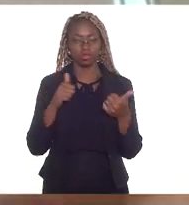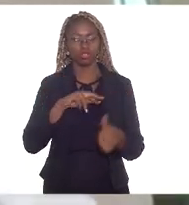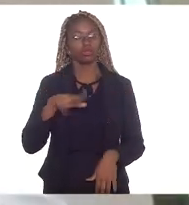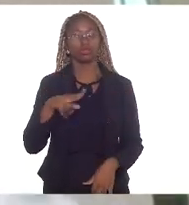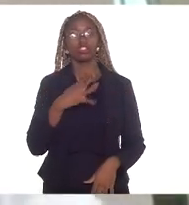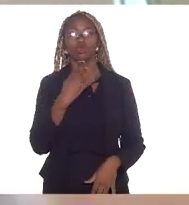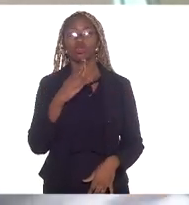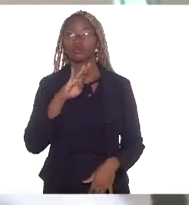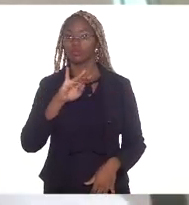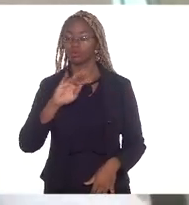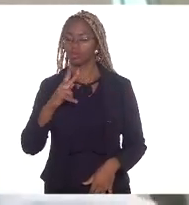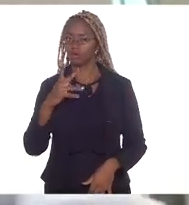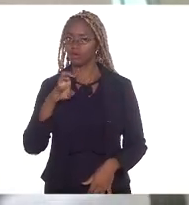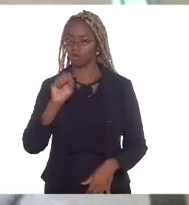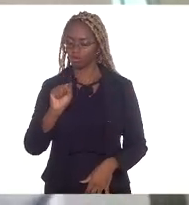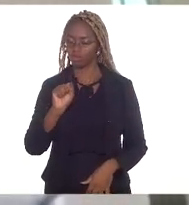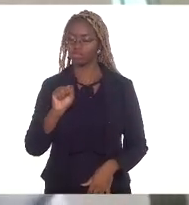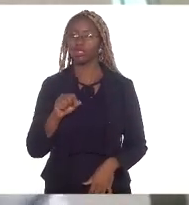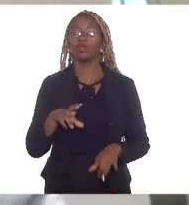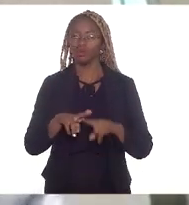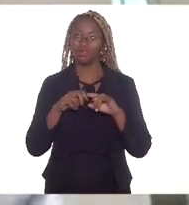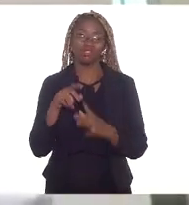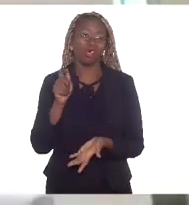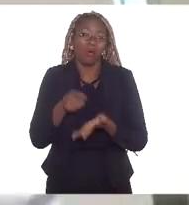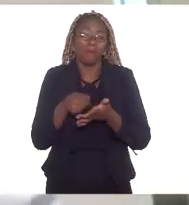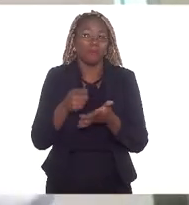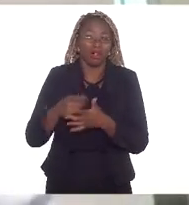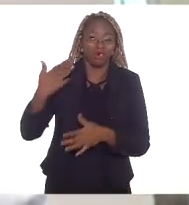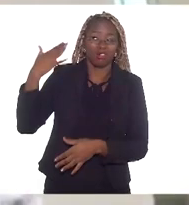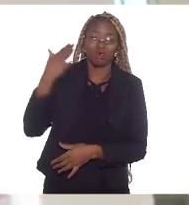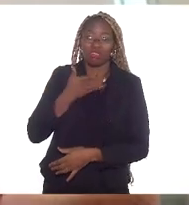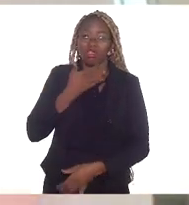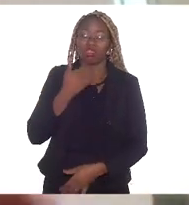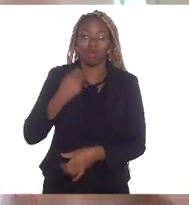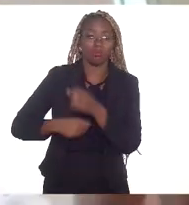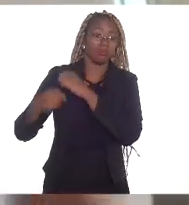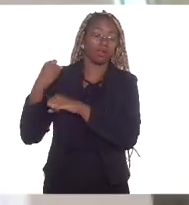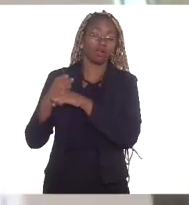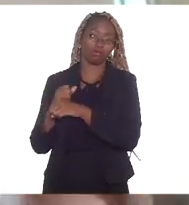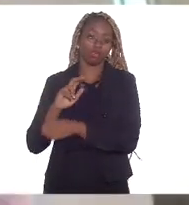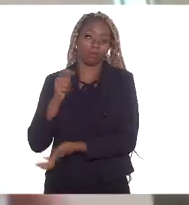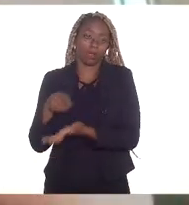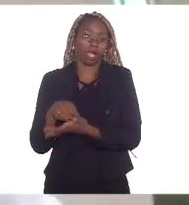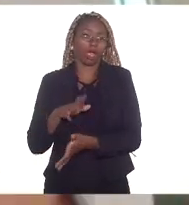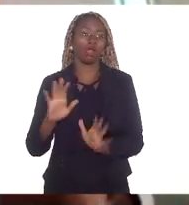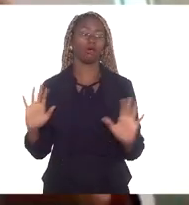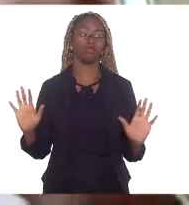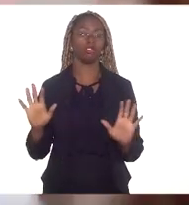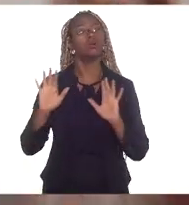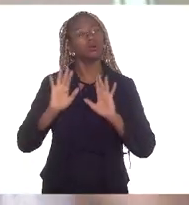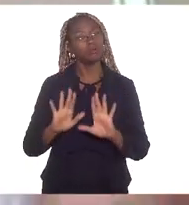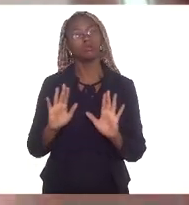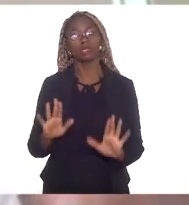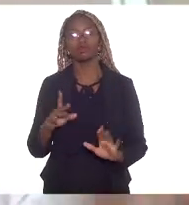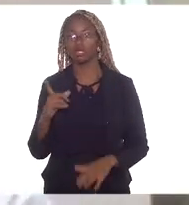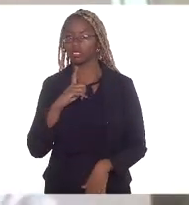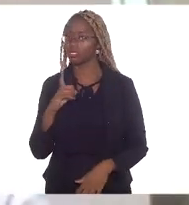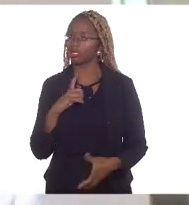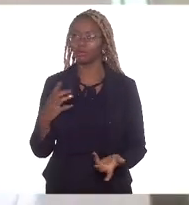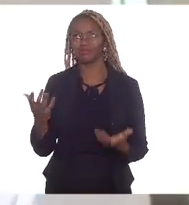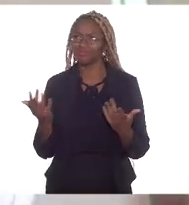4 bilhões. Essa, até porque os 4 bilhões deveriam ter sido pagos em dezembro do ano passado. Então, assim, o que você vai ter, mal